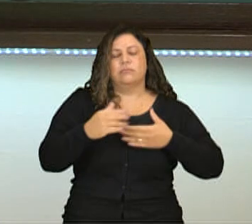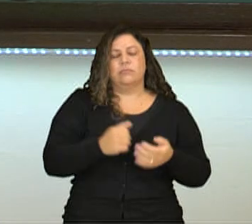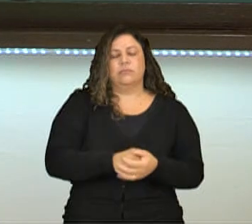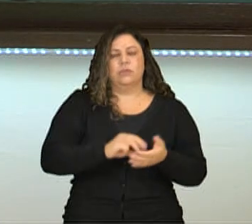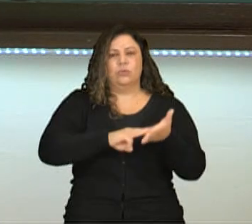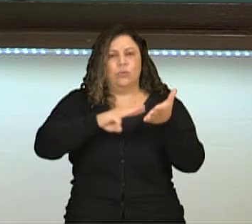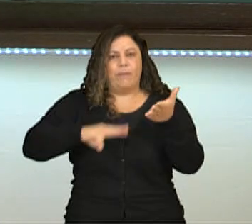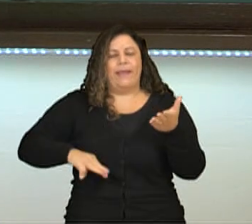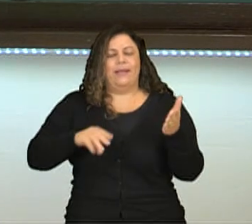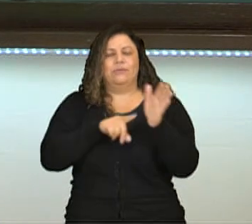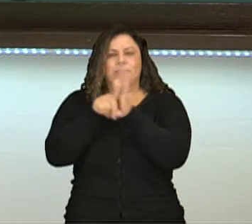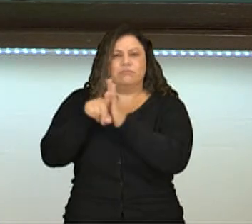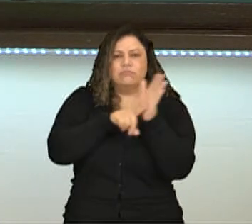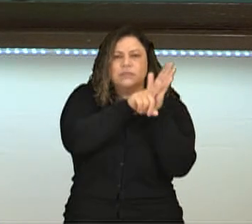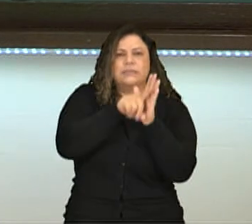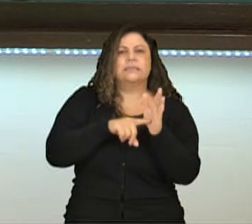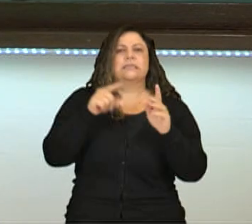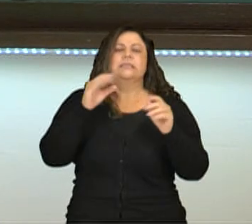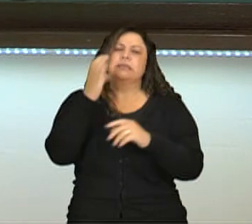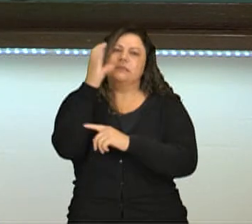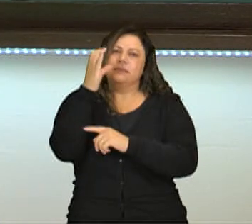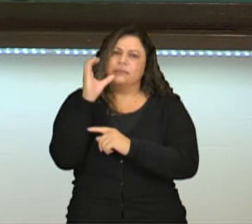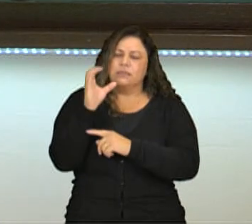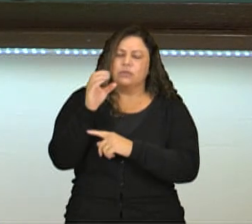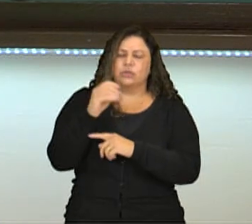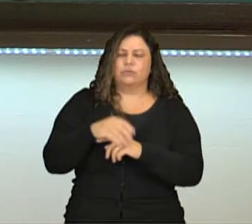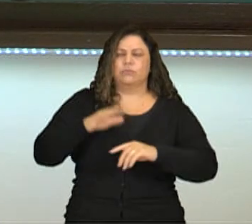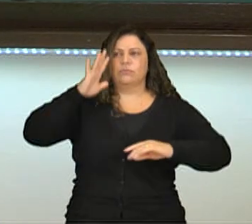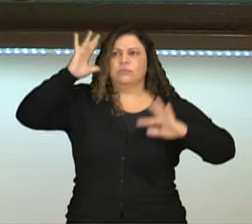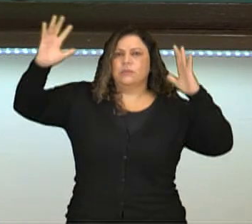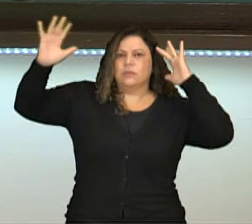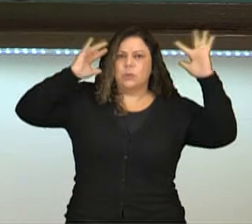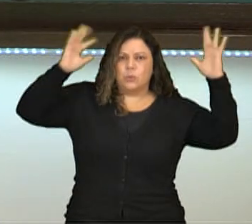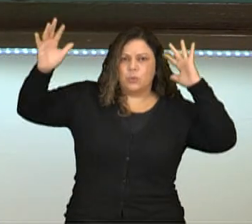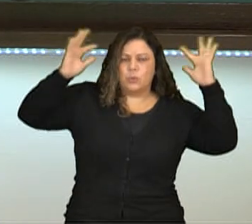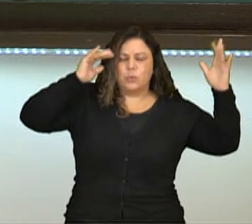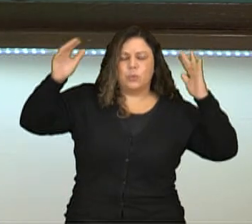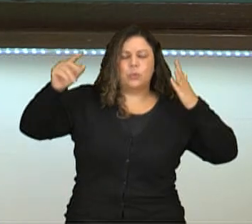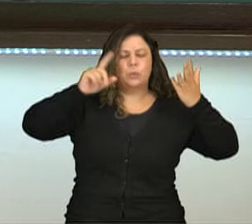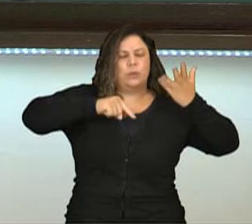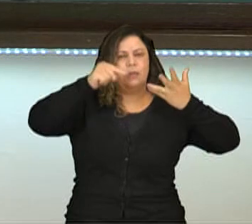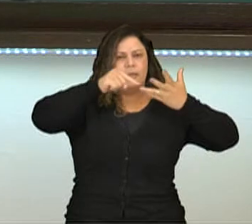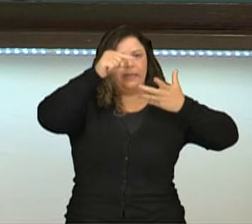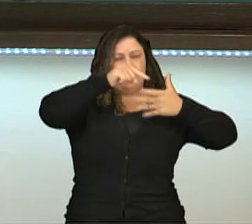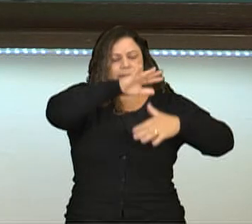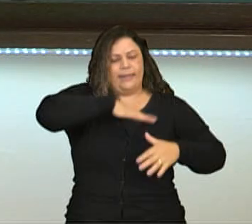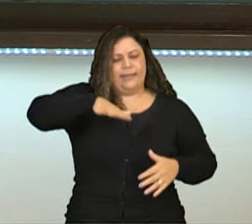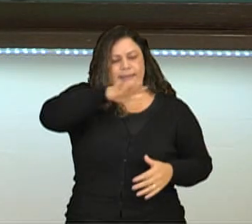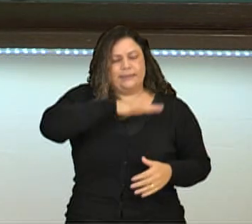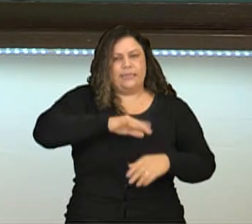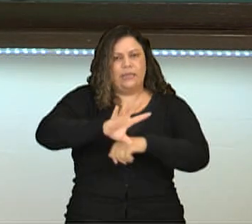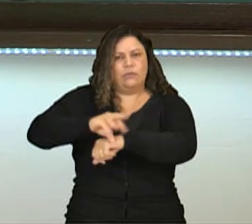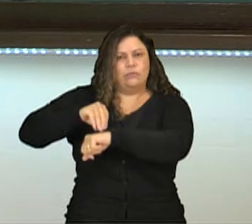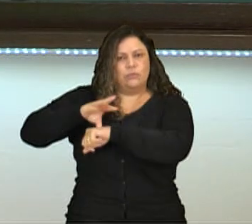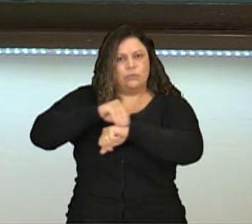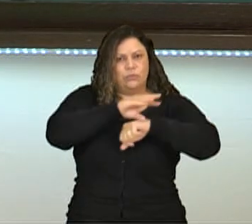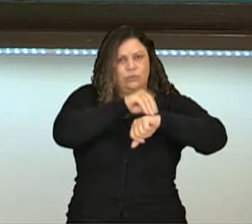vai surgir várias teorias, né? Então, em várias áreas do conhecimento vão